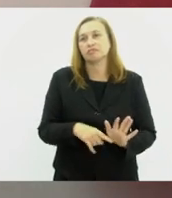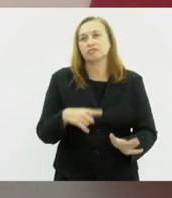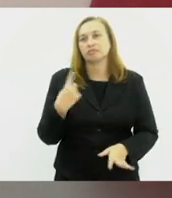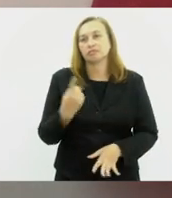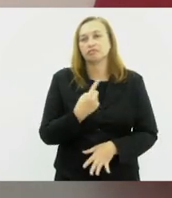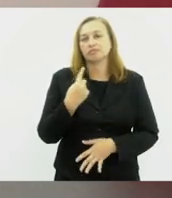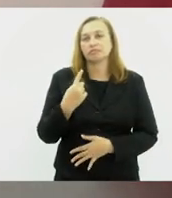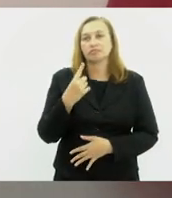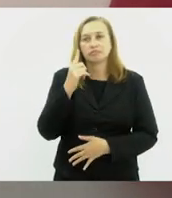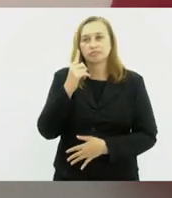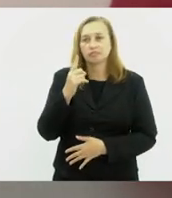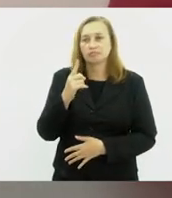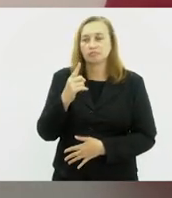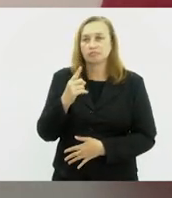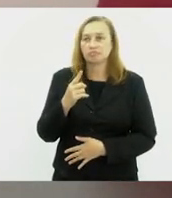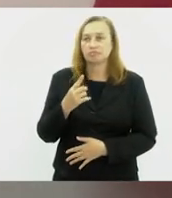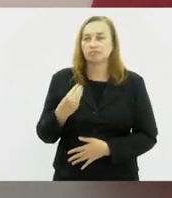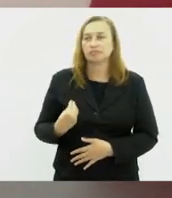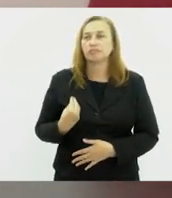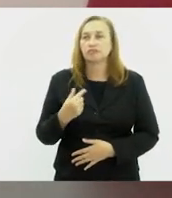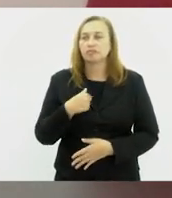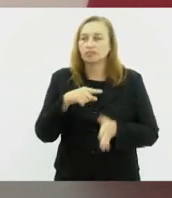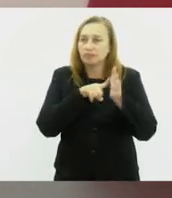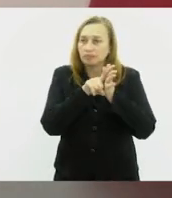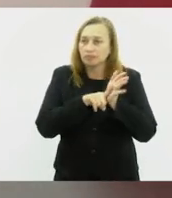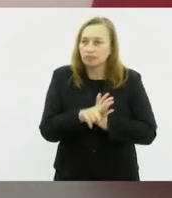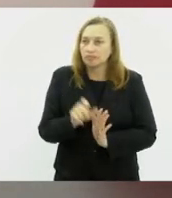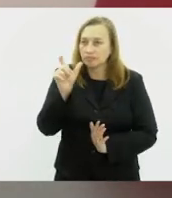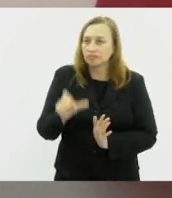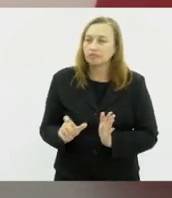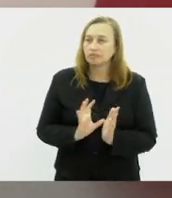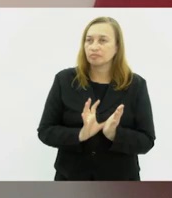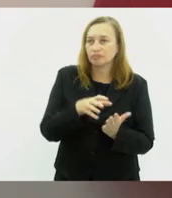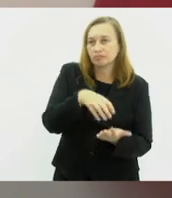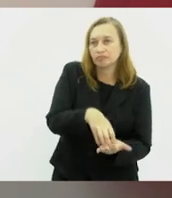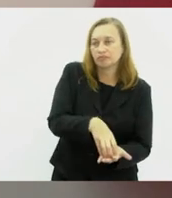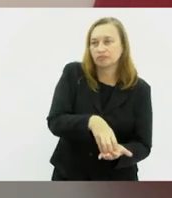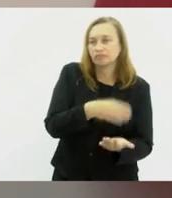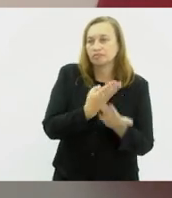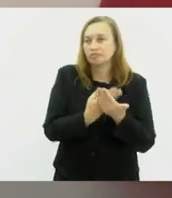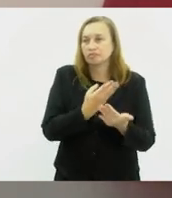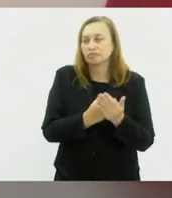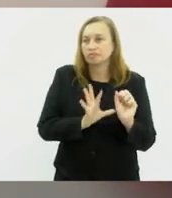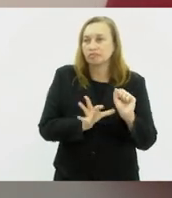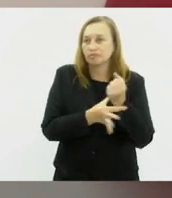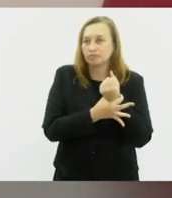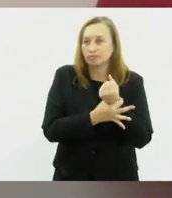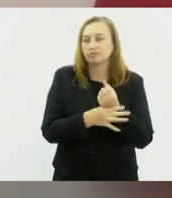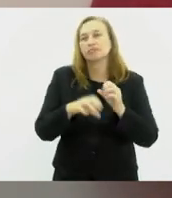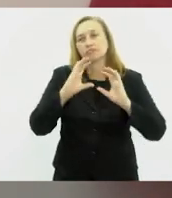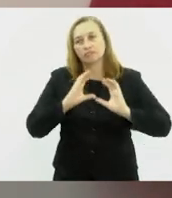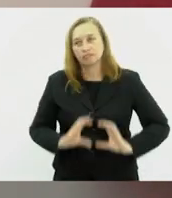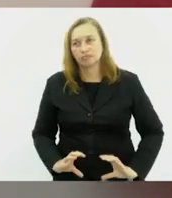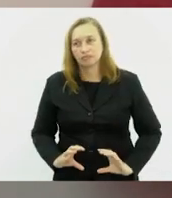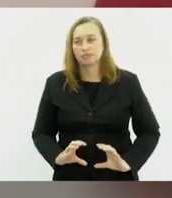reflexões né Eh eu sou pesquisadora do Centro de Estudos de segurança e cidadania que é uma organização aí da sociedade civil que atua mais de 20